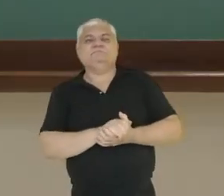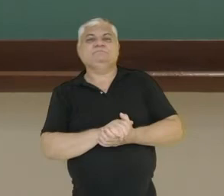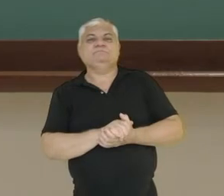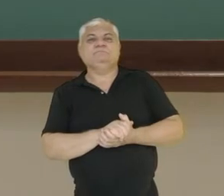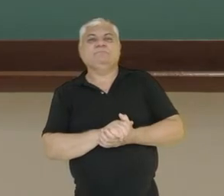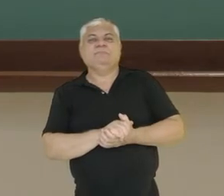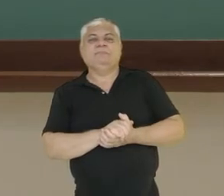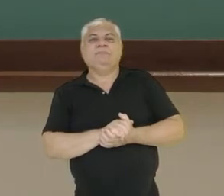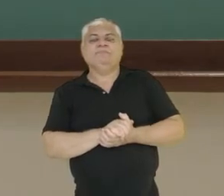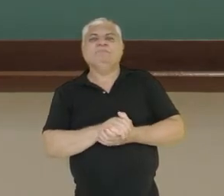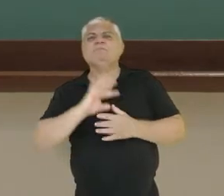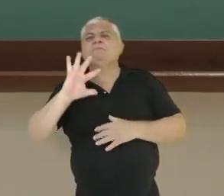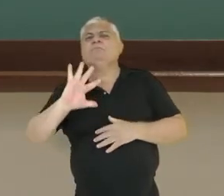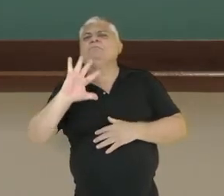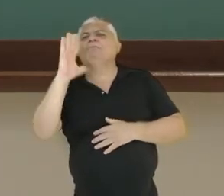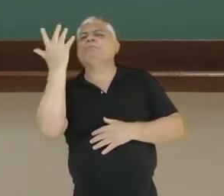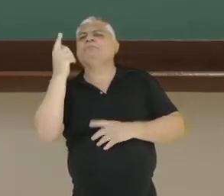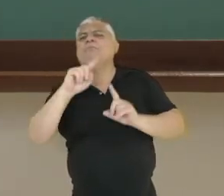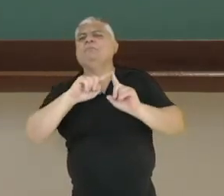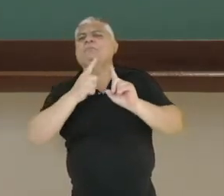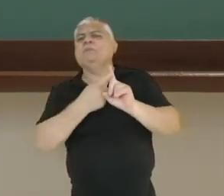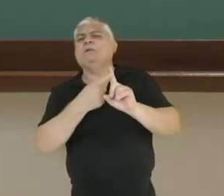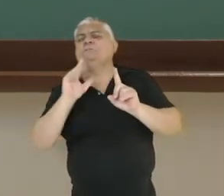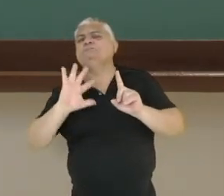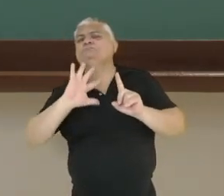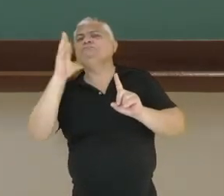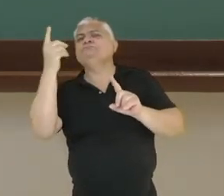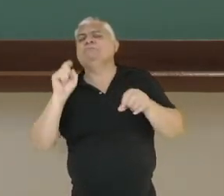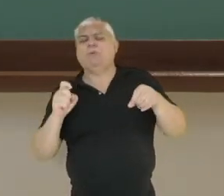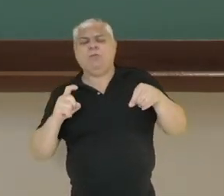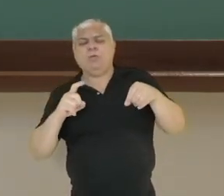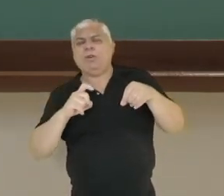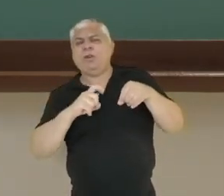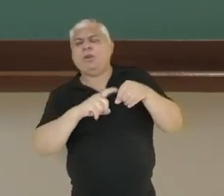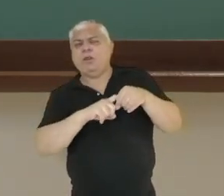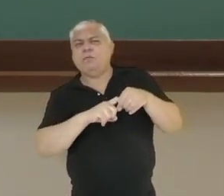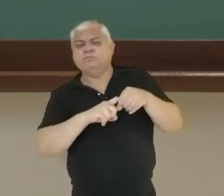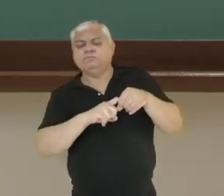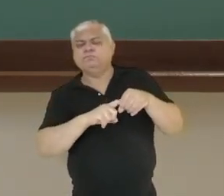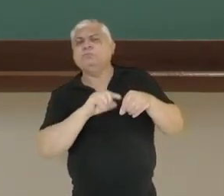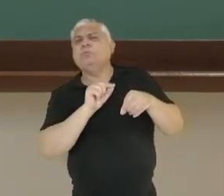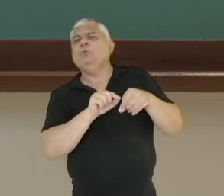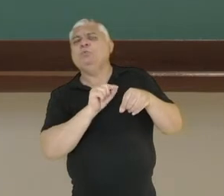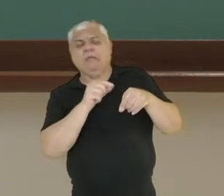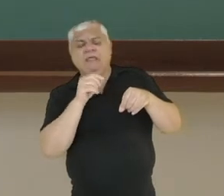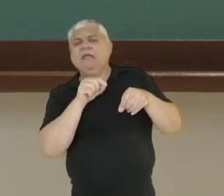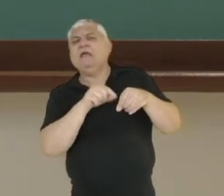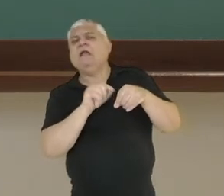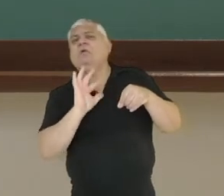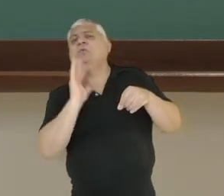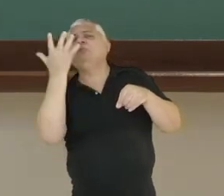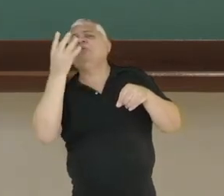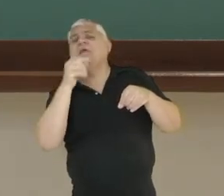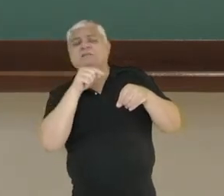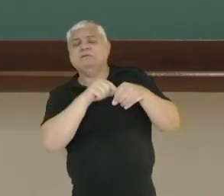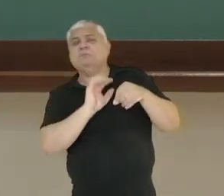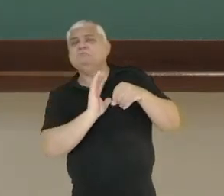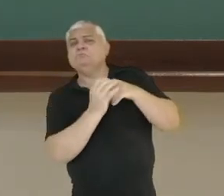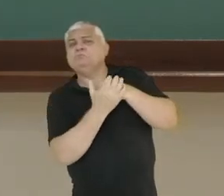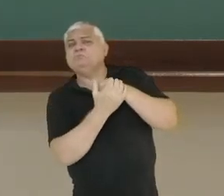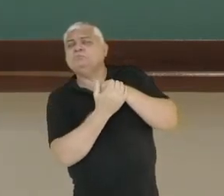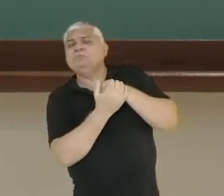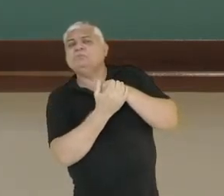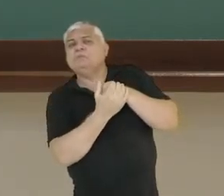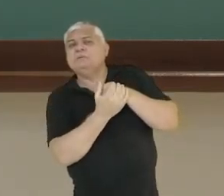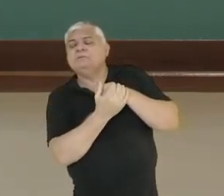Então, quando ocorre a gravidez, quando ocorreu a fecundação, o que vai acontecendo com esse embriãozinho que está sendo formado? Então, na